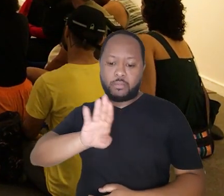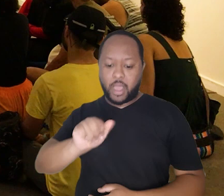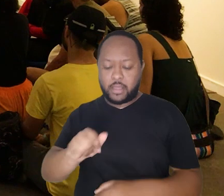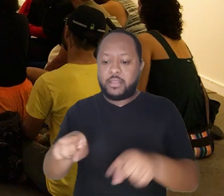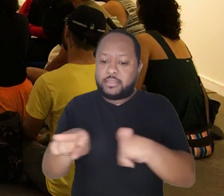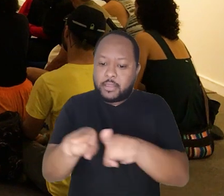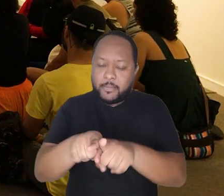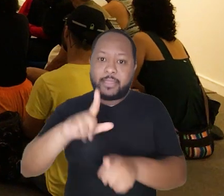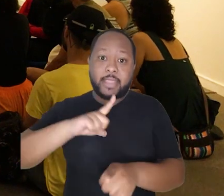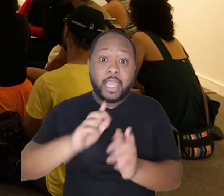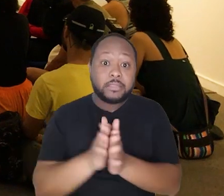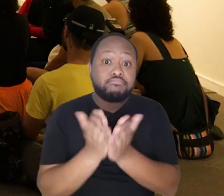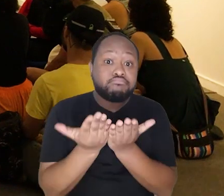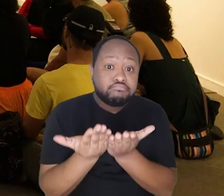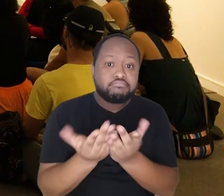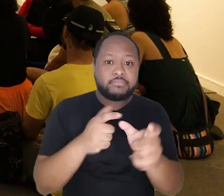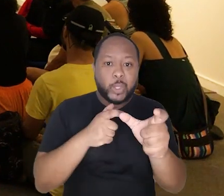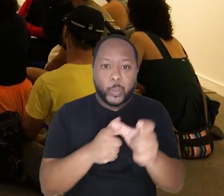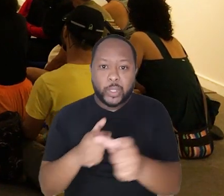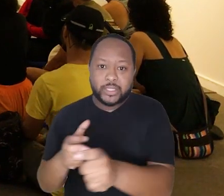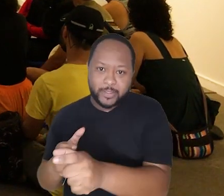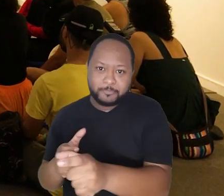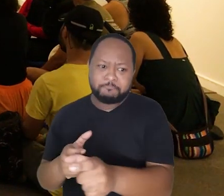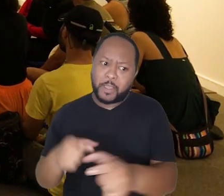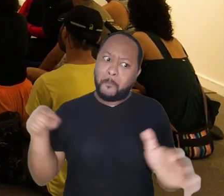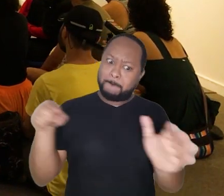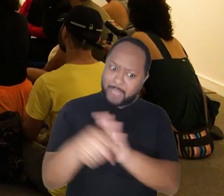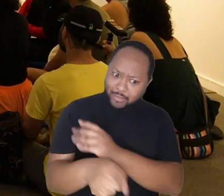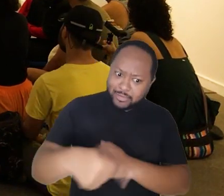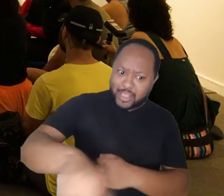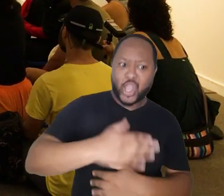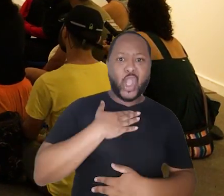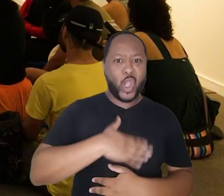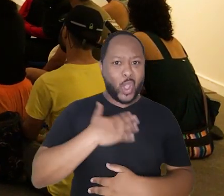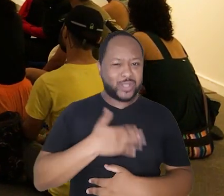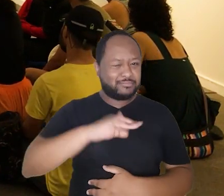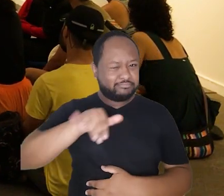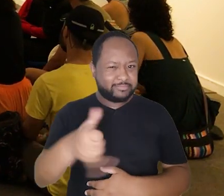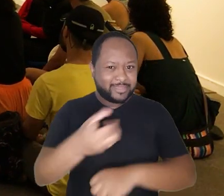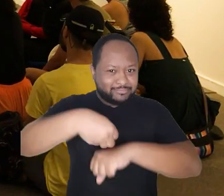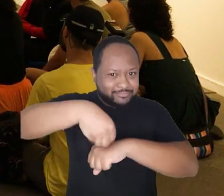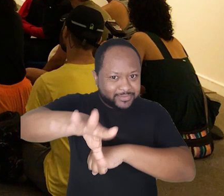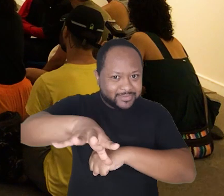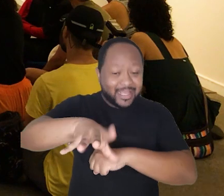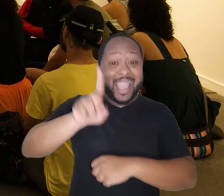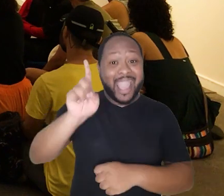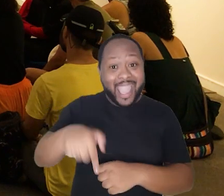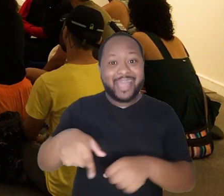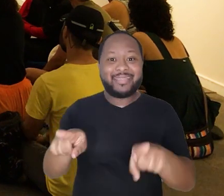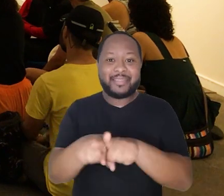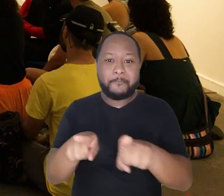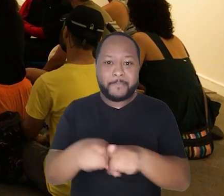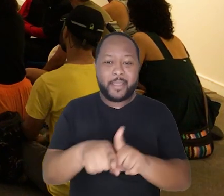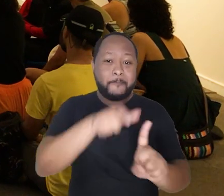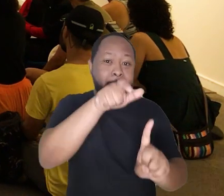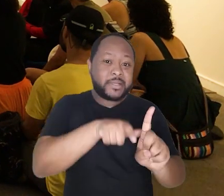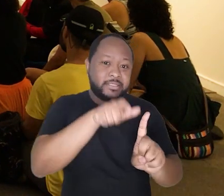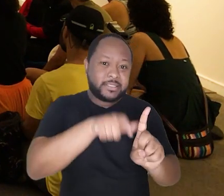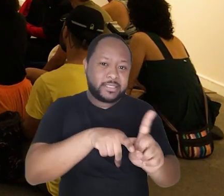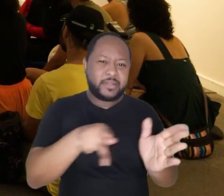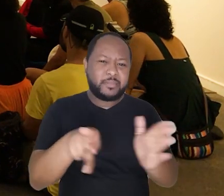nas histórias, já aproveitando para juntar, né? Já que todo mundo gosta de quadrinho, que eu vi levantou muito a mão. O Anansi também é um personagem dos, acho